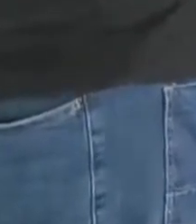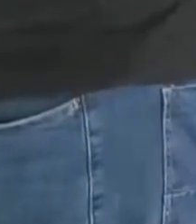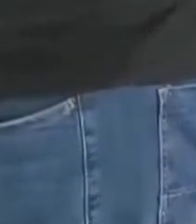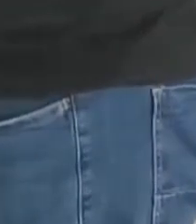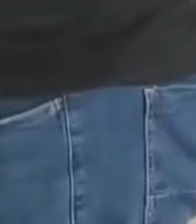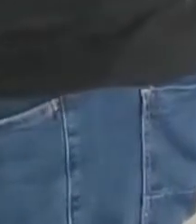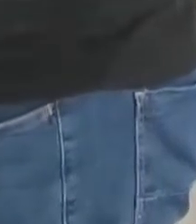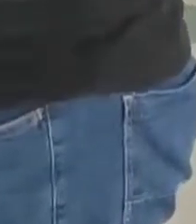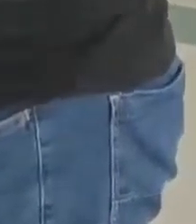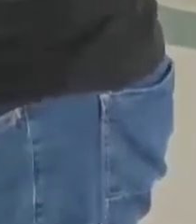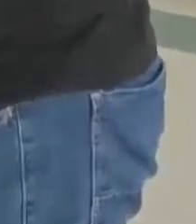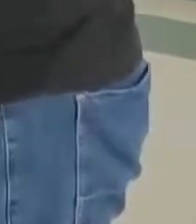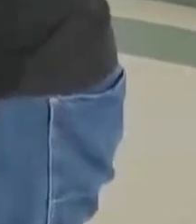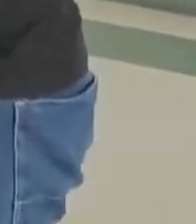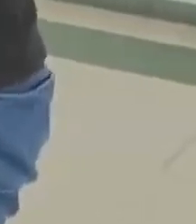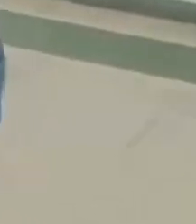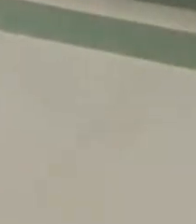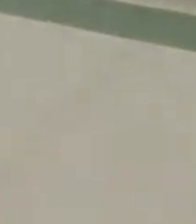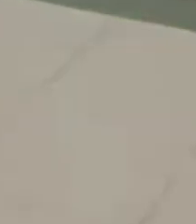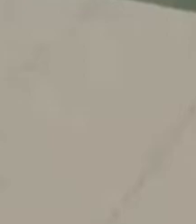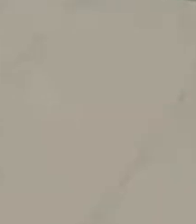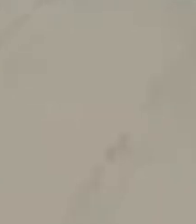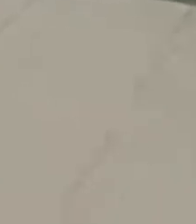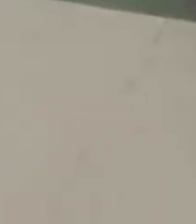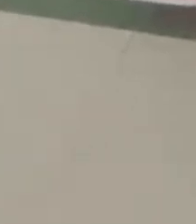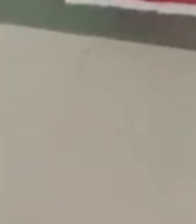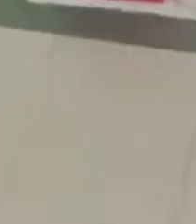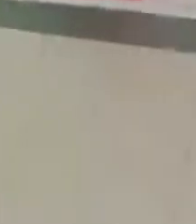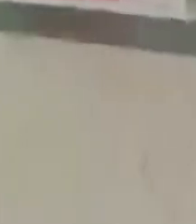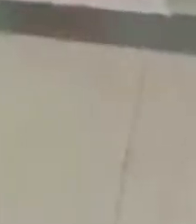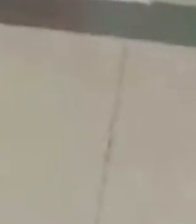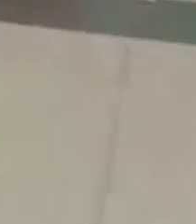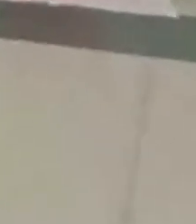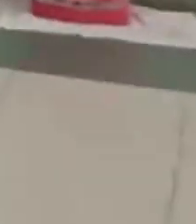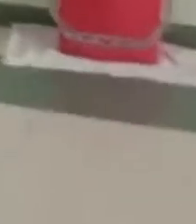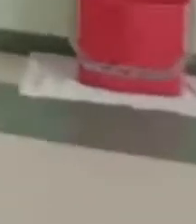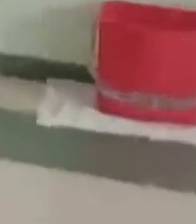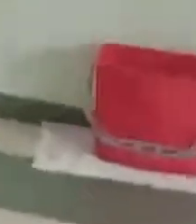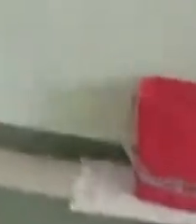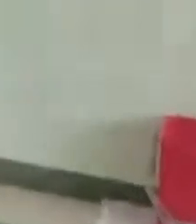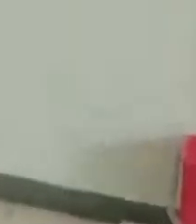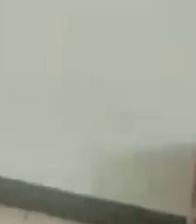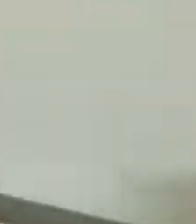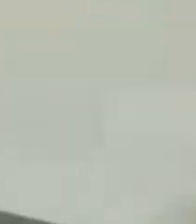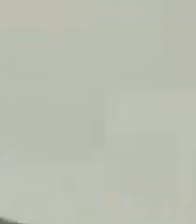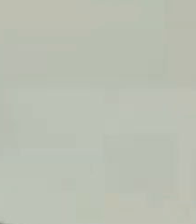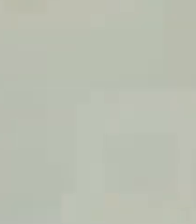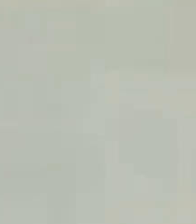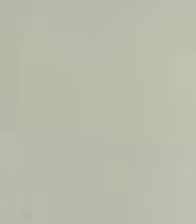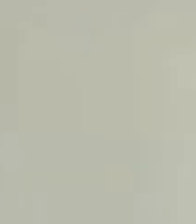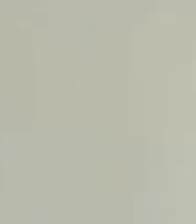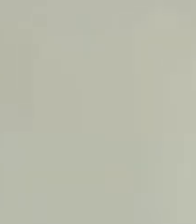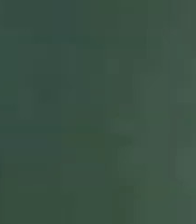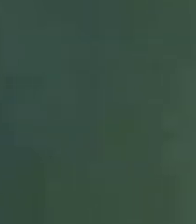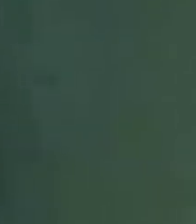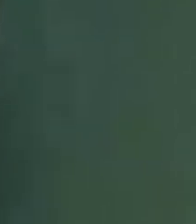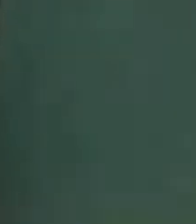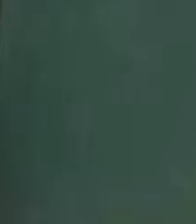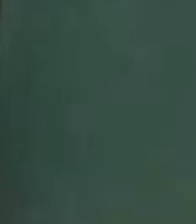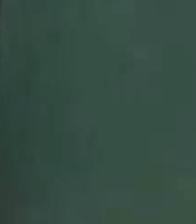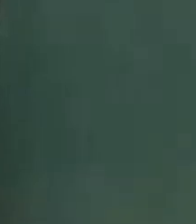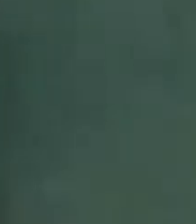Foi nesse sábado de manhã. esse último sábado.